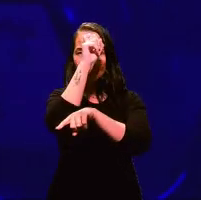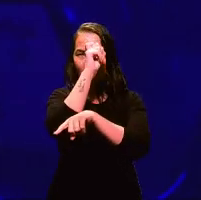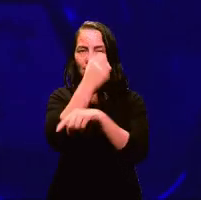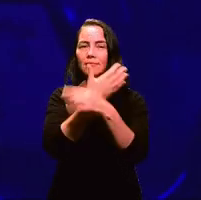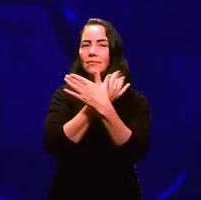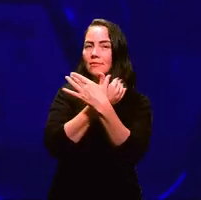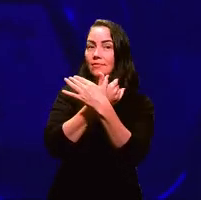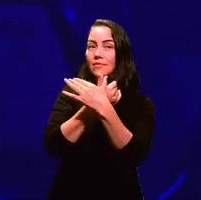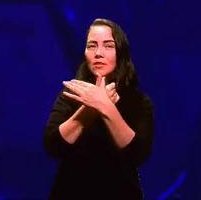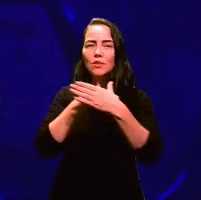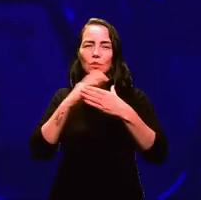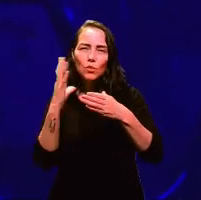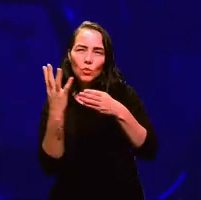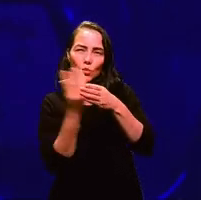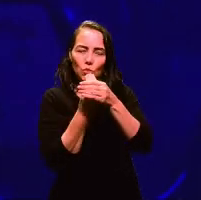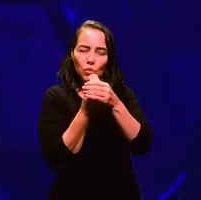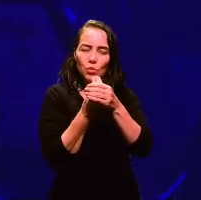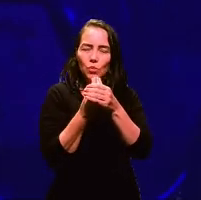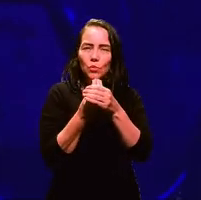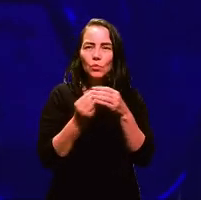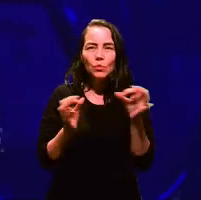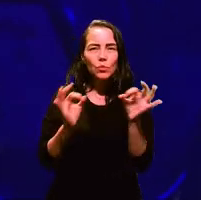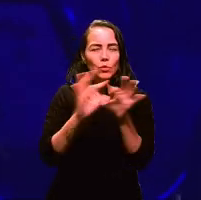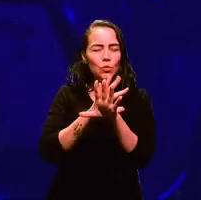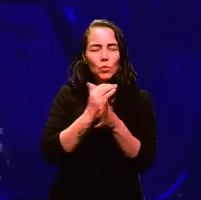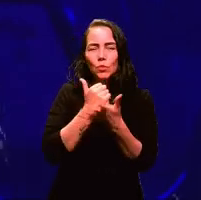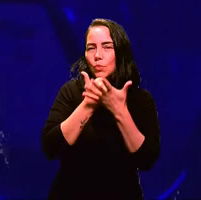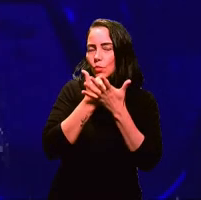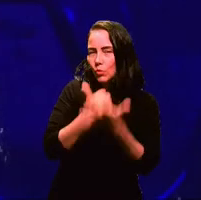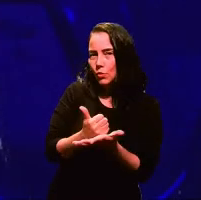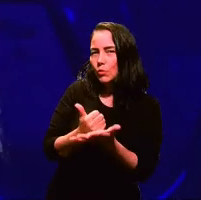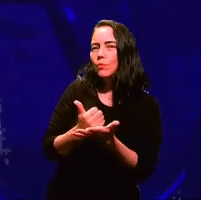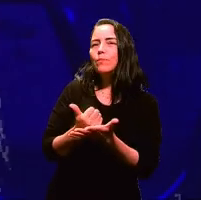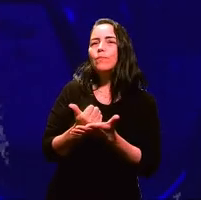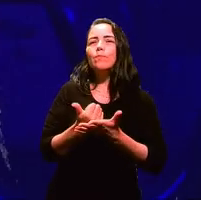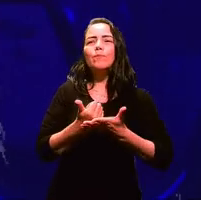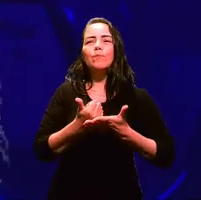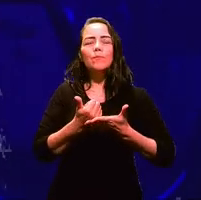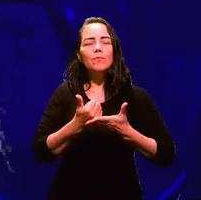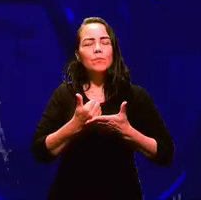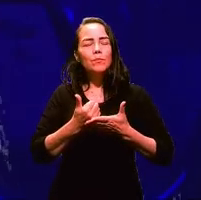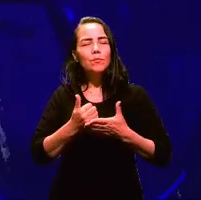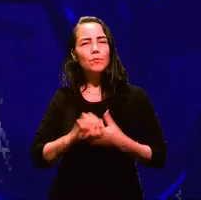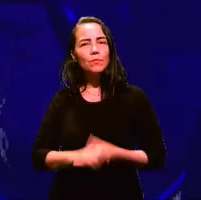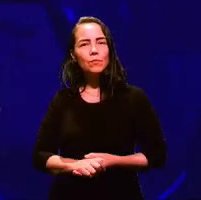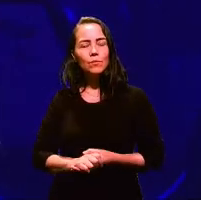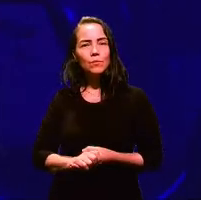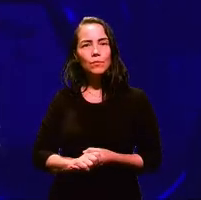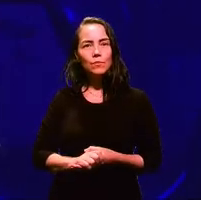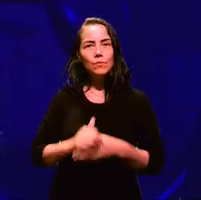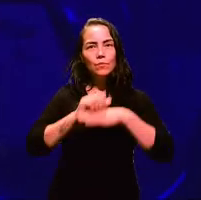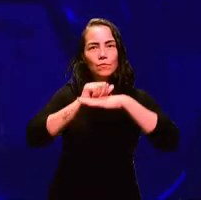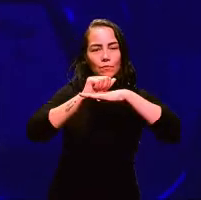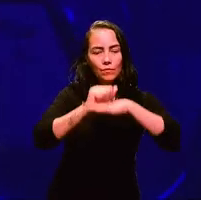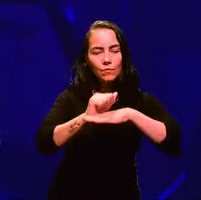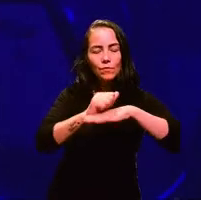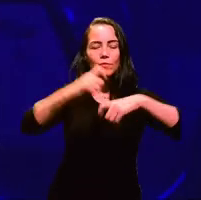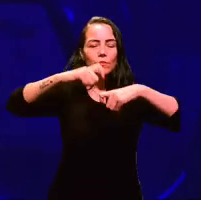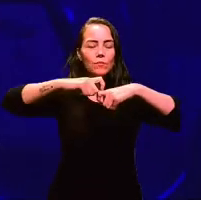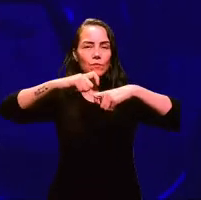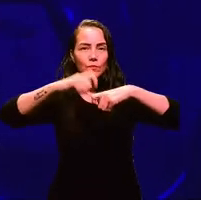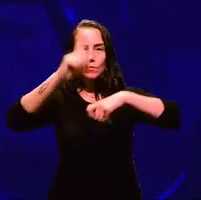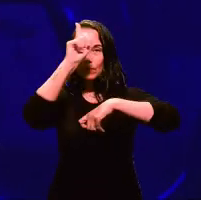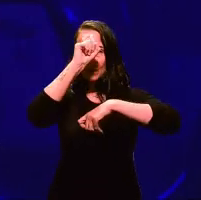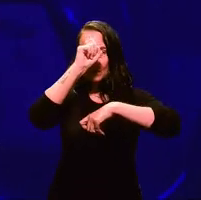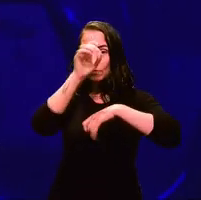hospital completo na assistência médico-hospitalar. O plano diretor em execução, nessa quarta